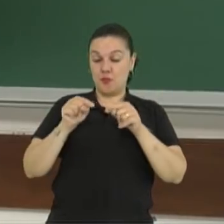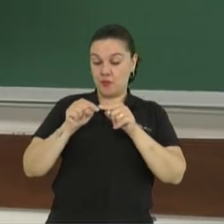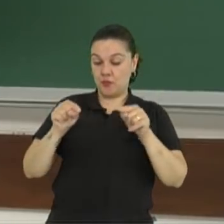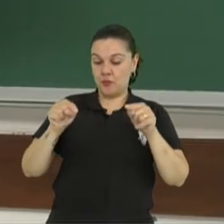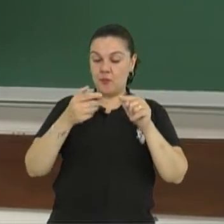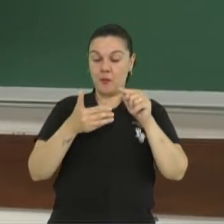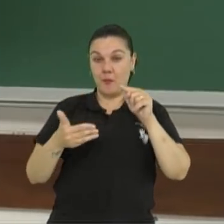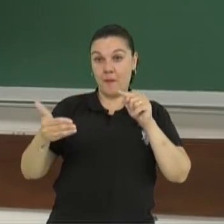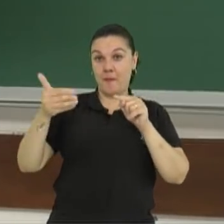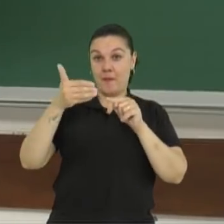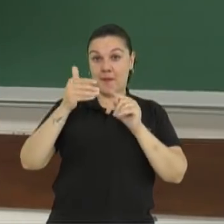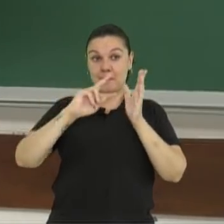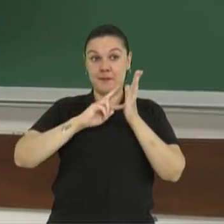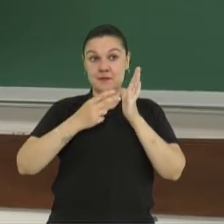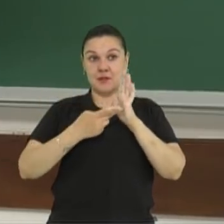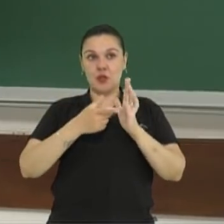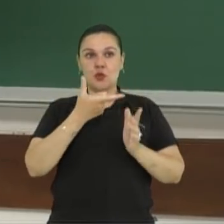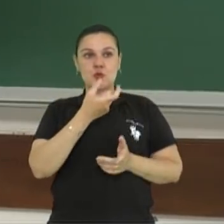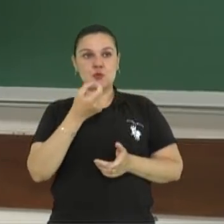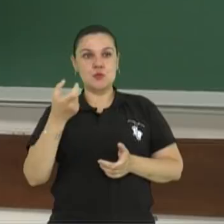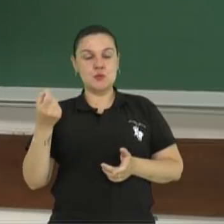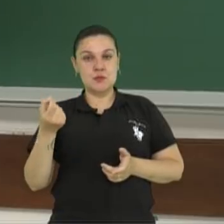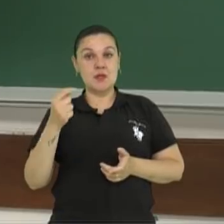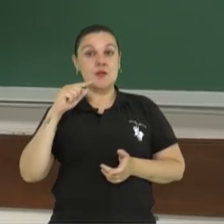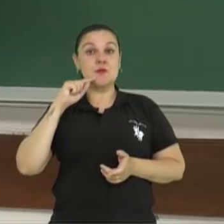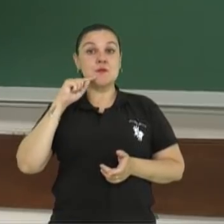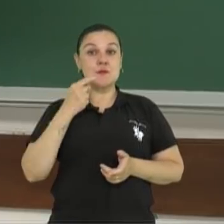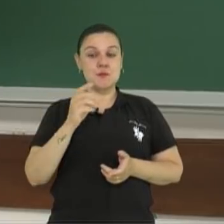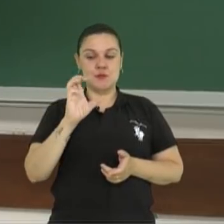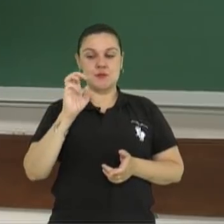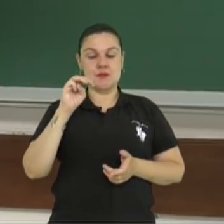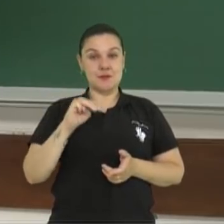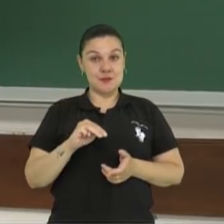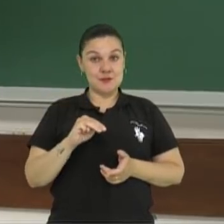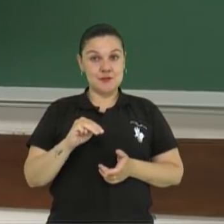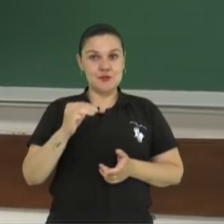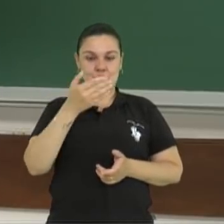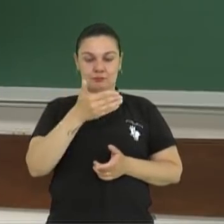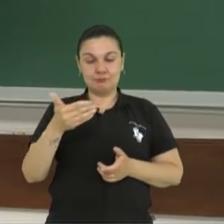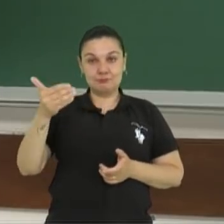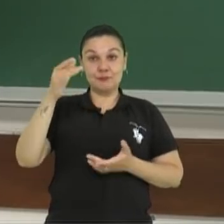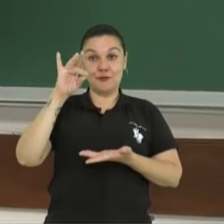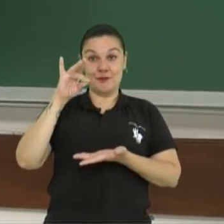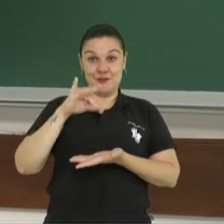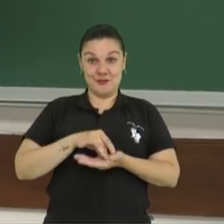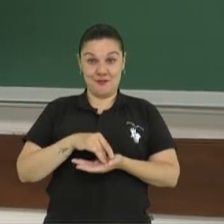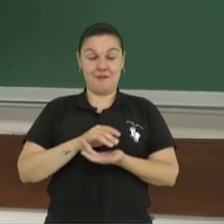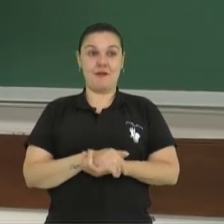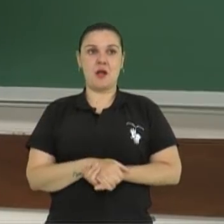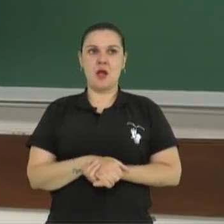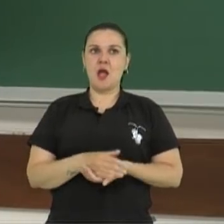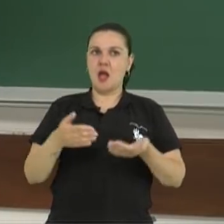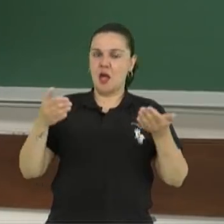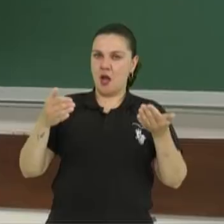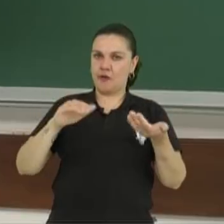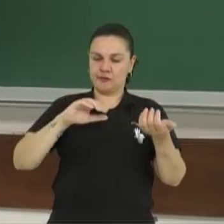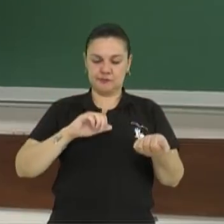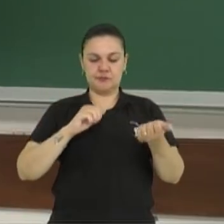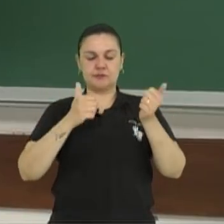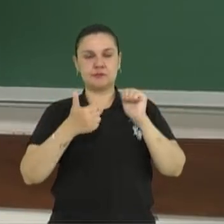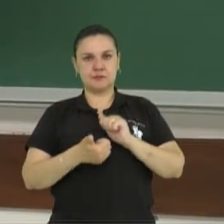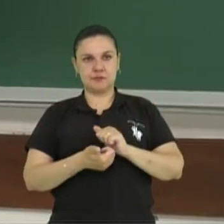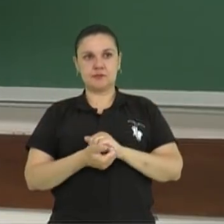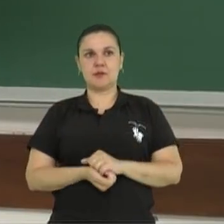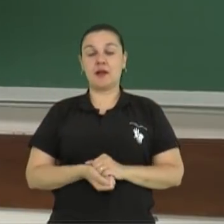mapa corresponde a 200 mil centímetros na paisagem real. Então, se fizermos a